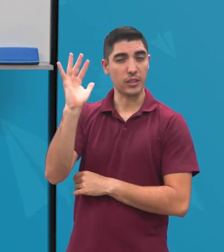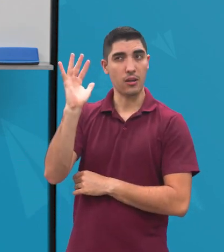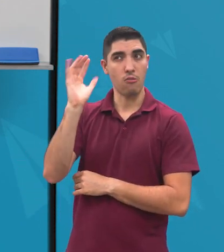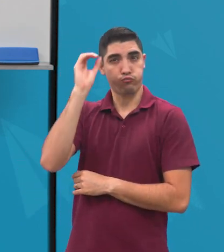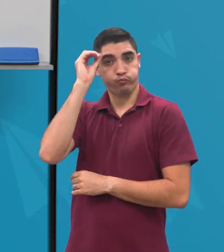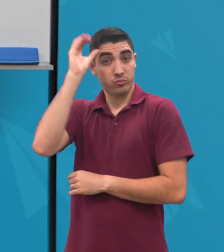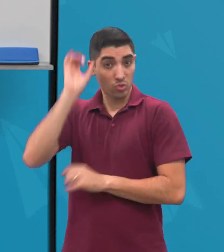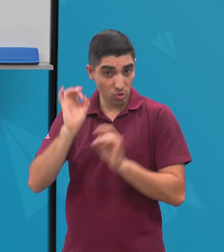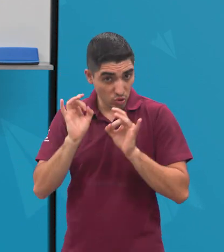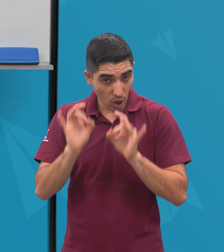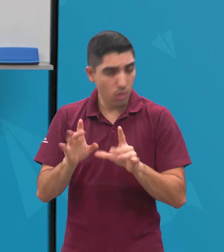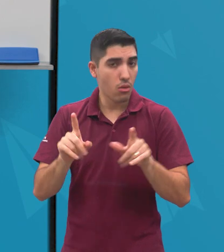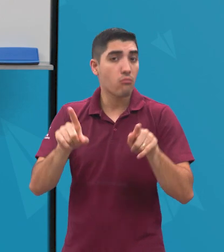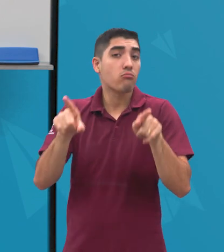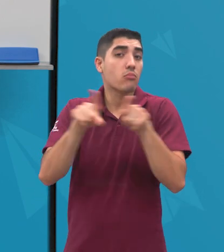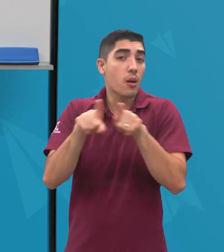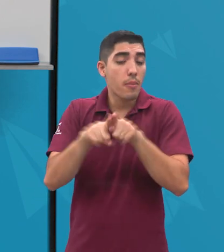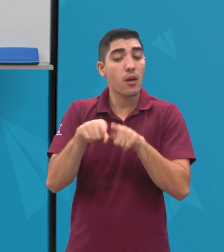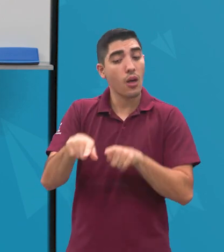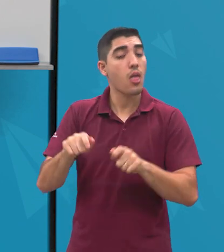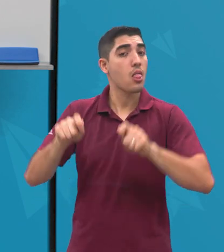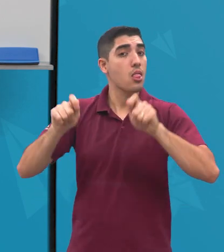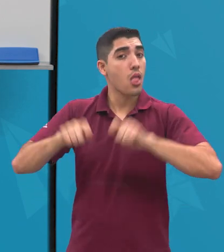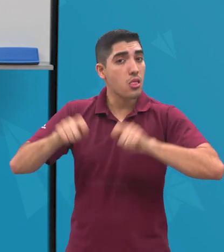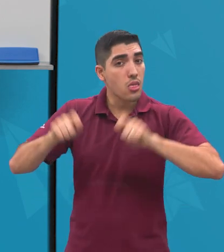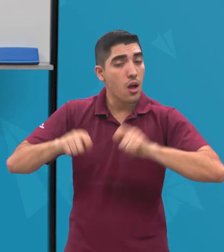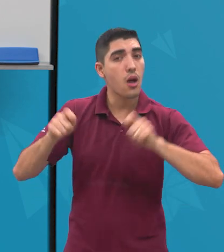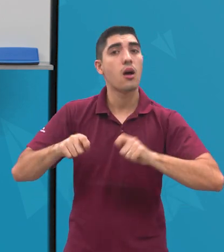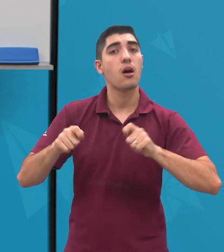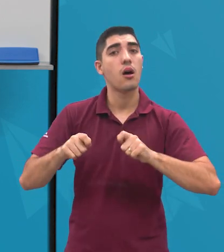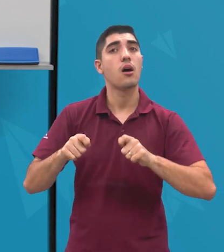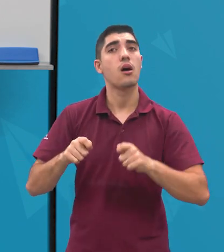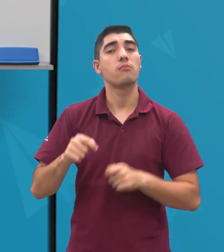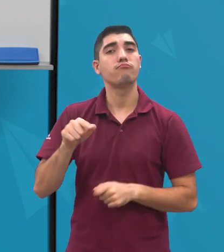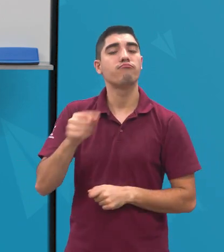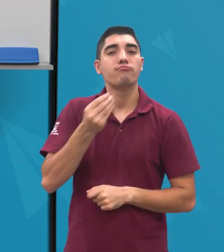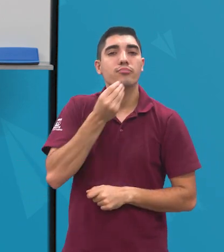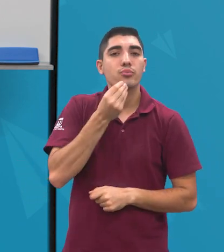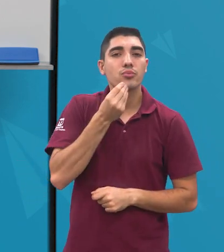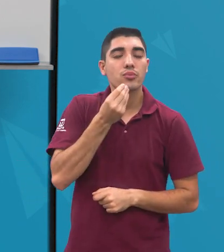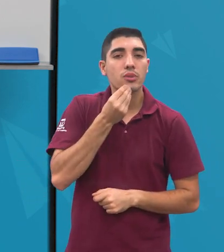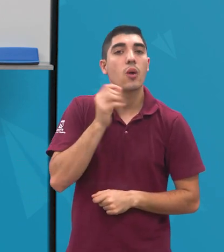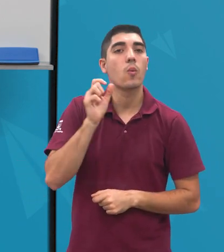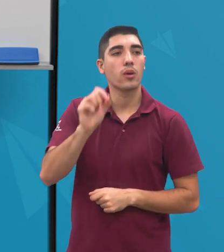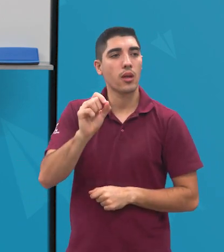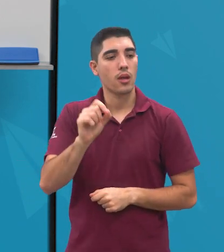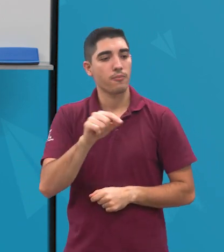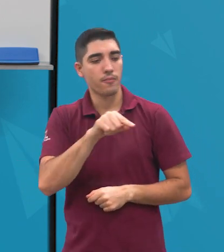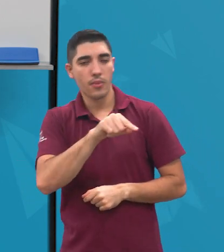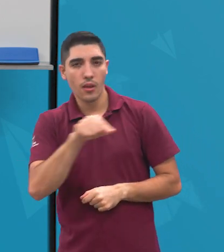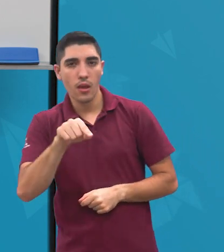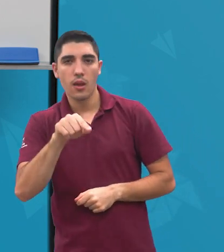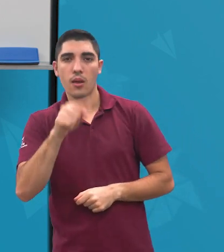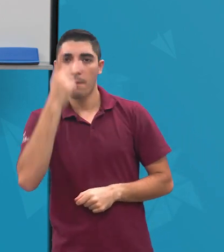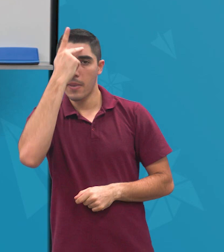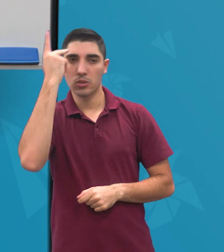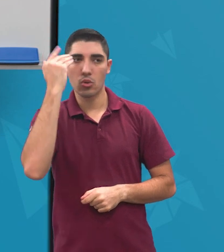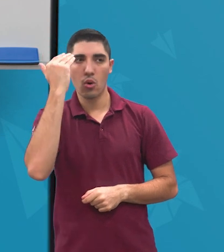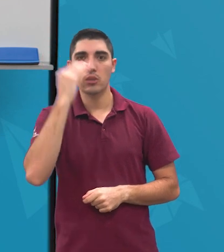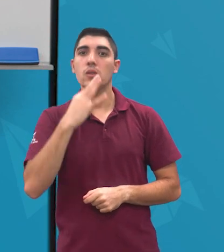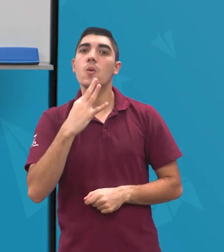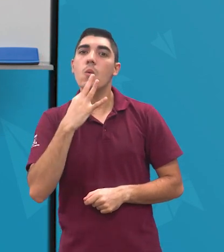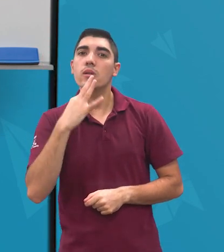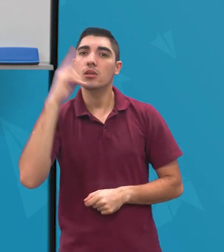a filosofia como uma possibilidade de cultivo da sabedoria das